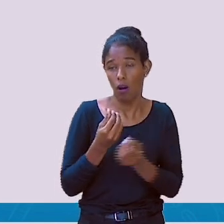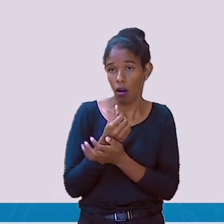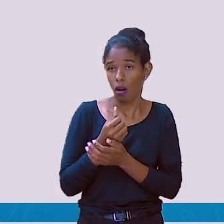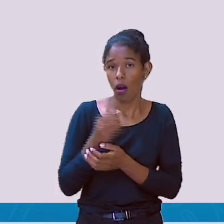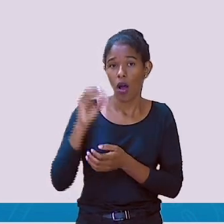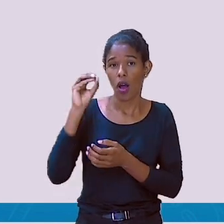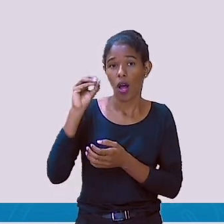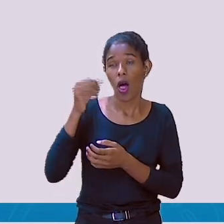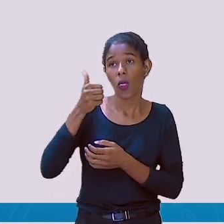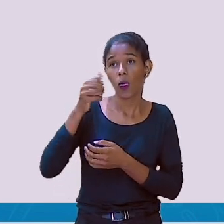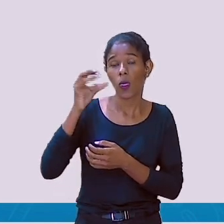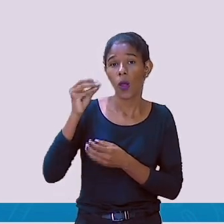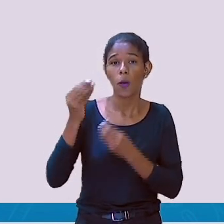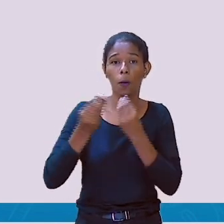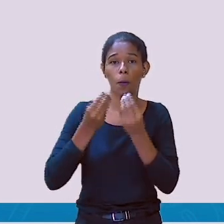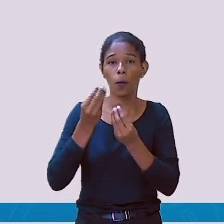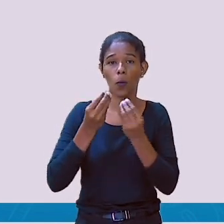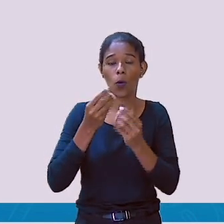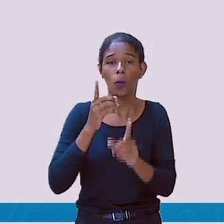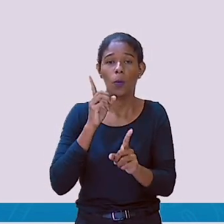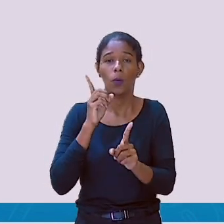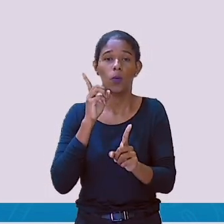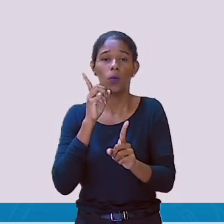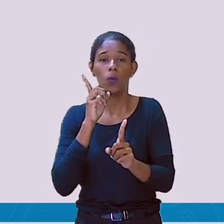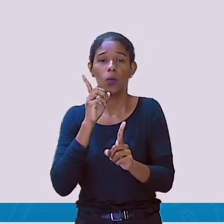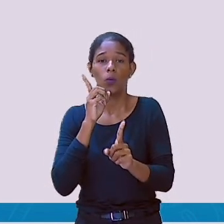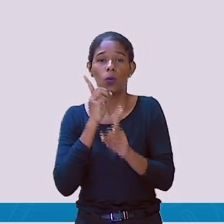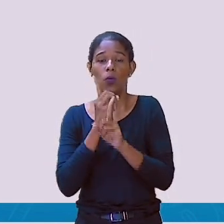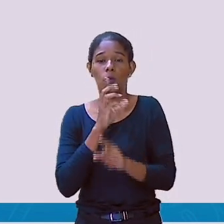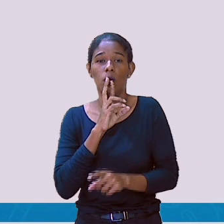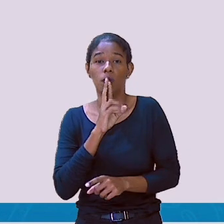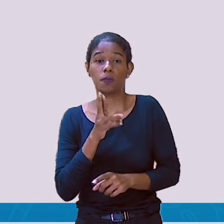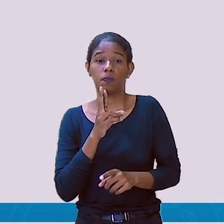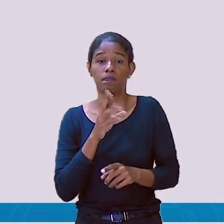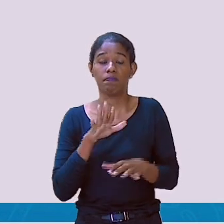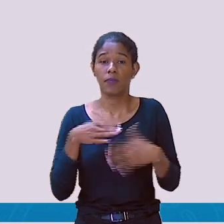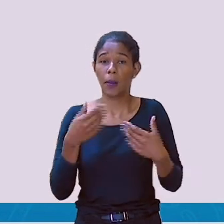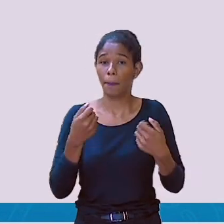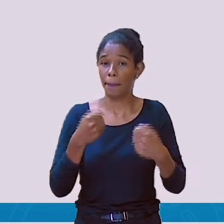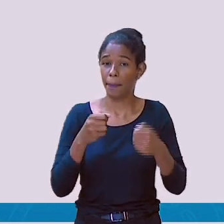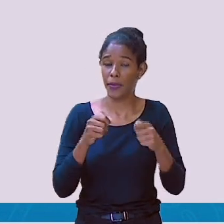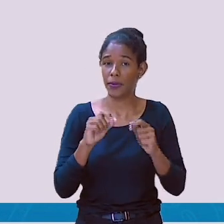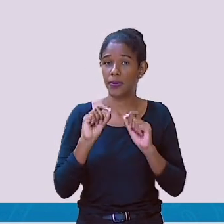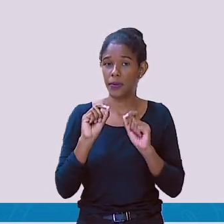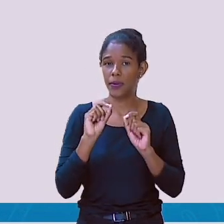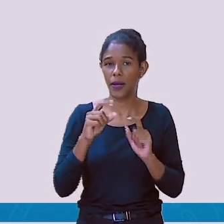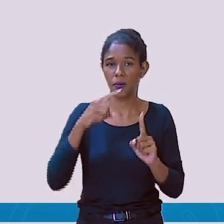o valor que eu tenho que colocar para que seja do 10º grau? É só somar aqui os expoentes, olha.